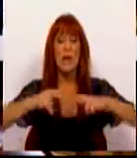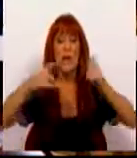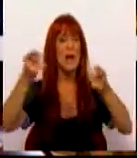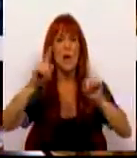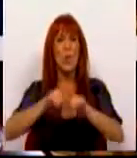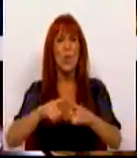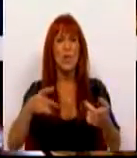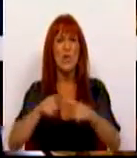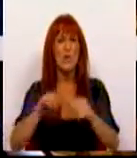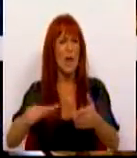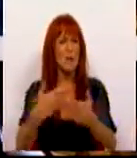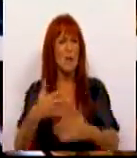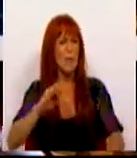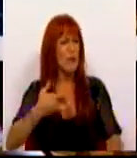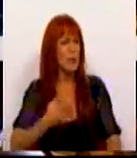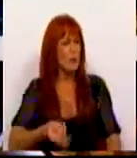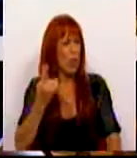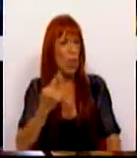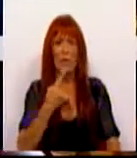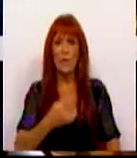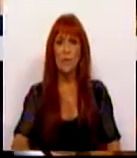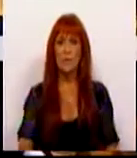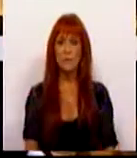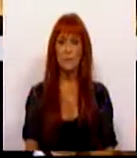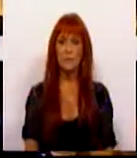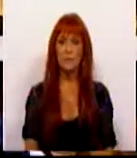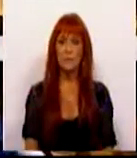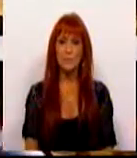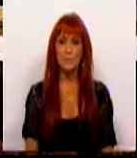não a solução aqui apresentada pelo PSD, disse. Muito obrigado.